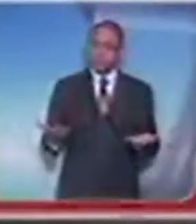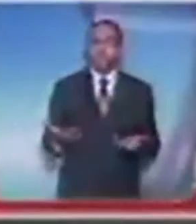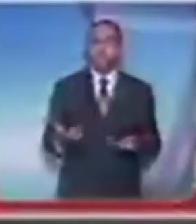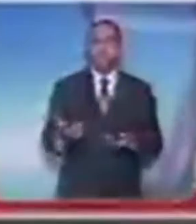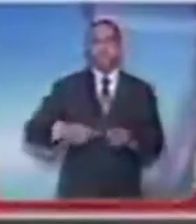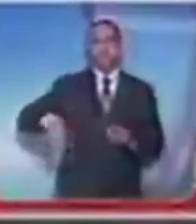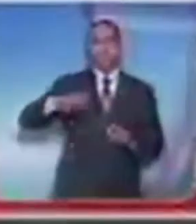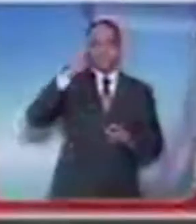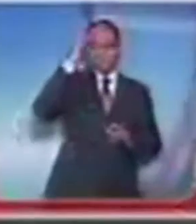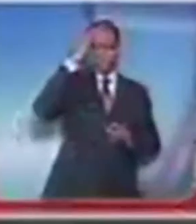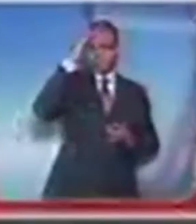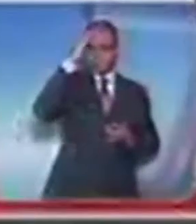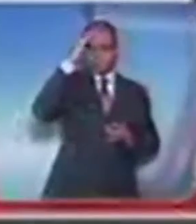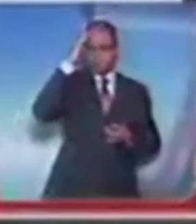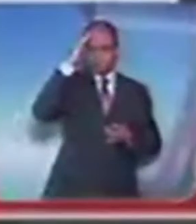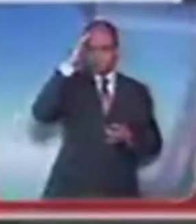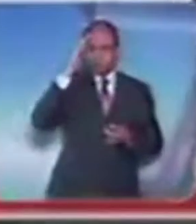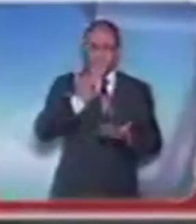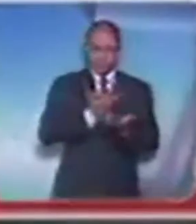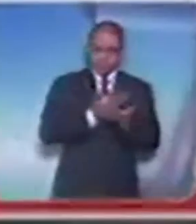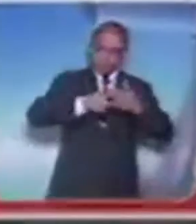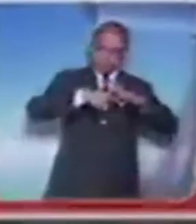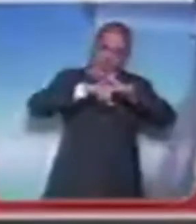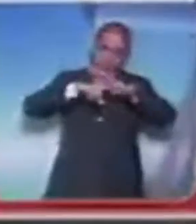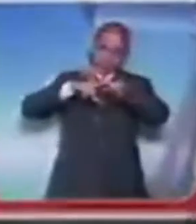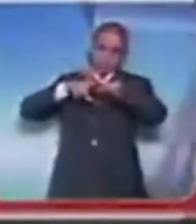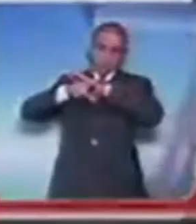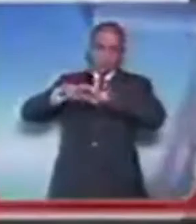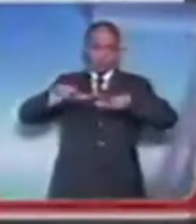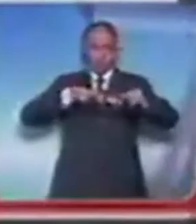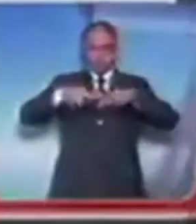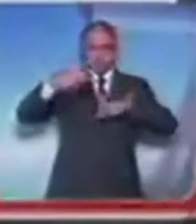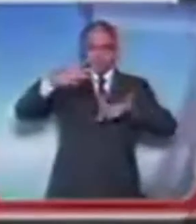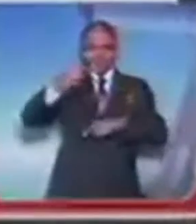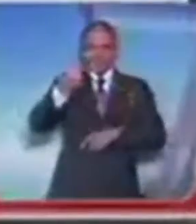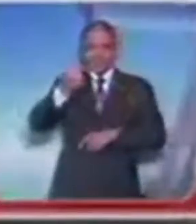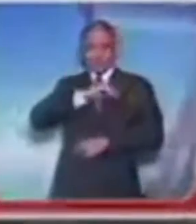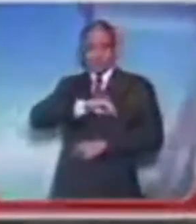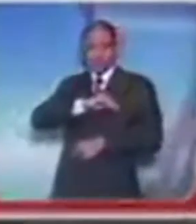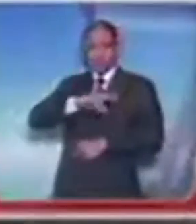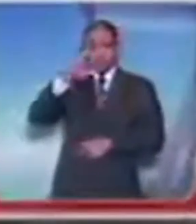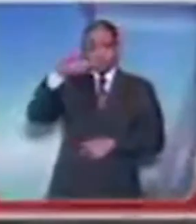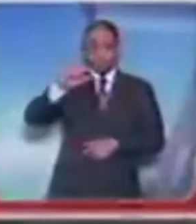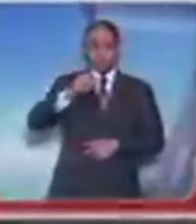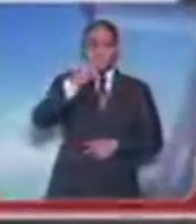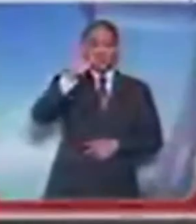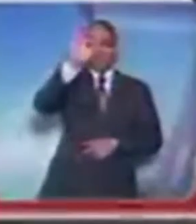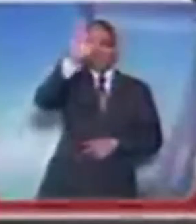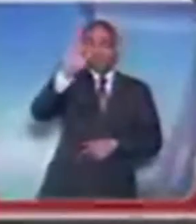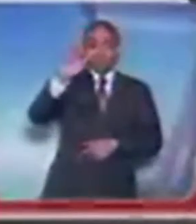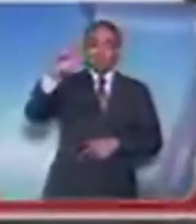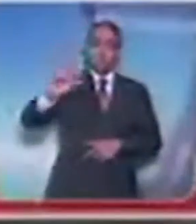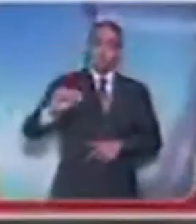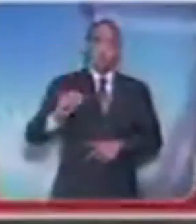nós sabemos, através de estudos, que o trabalhador terceirizado ganha em média 30% menos que um